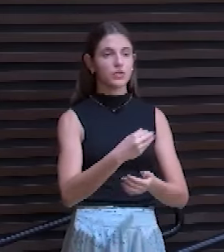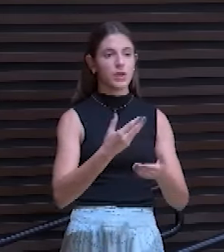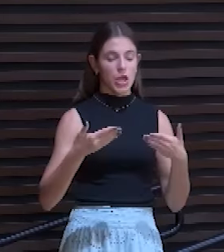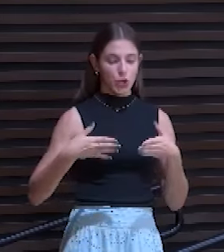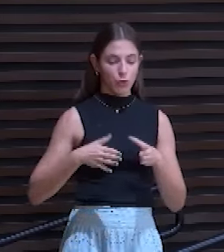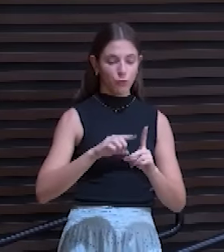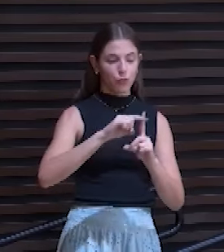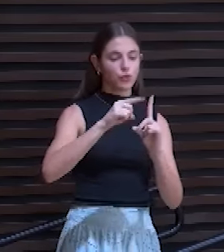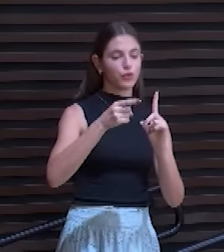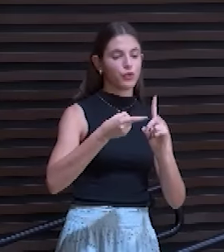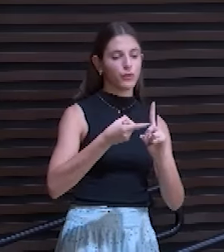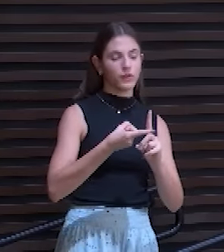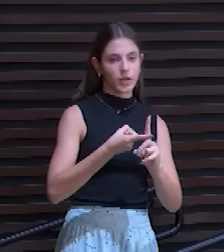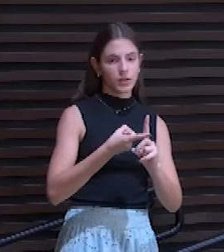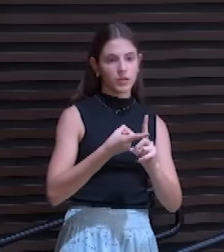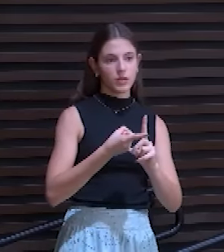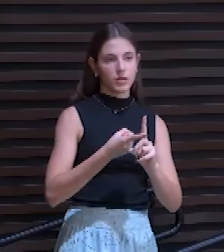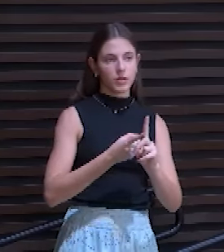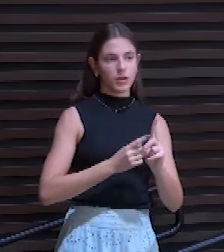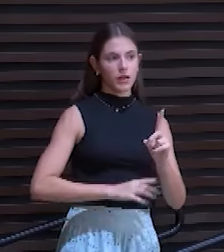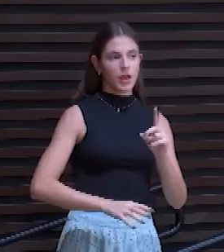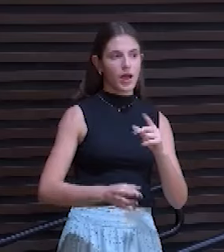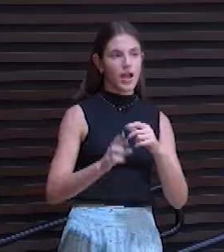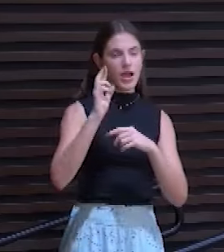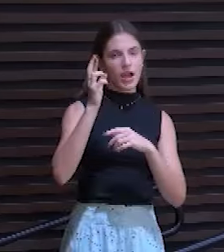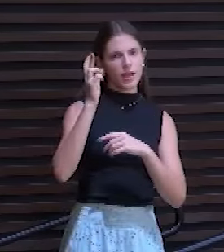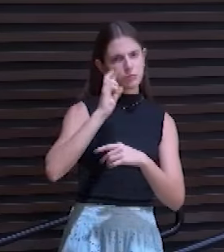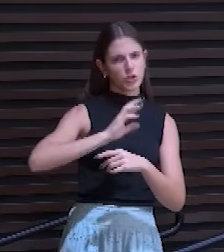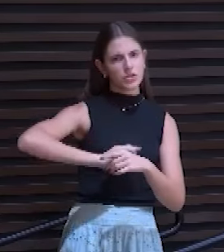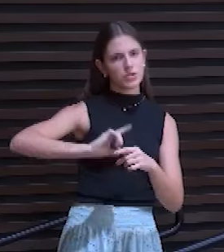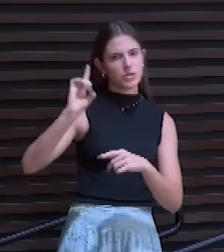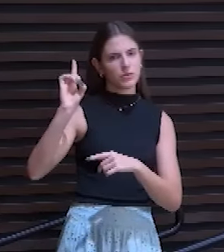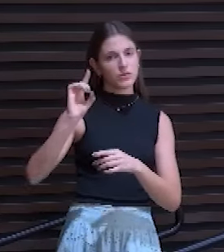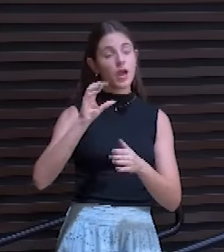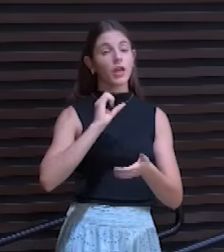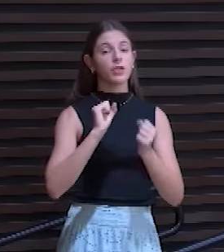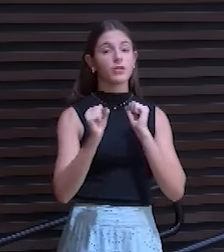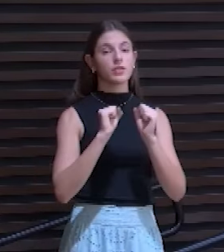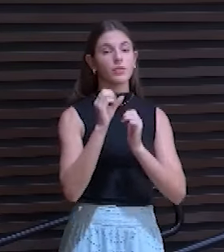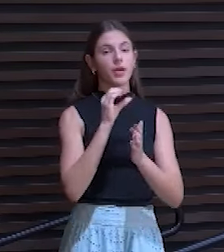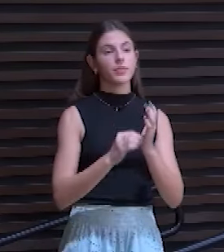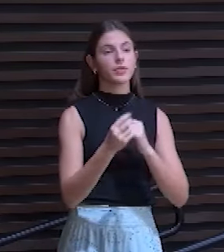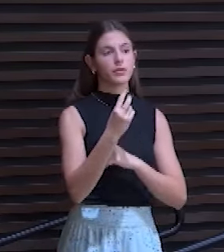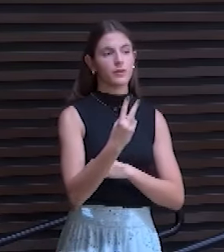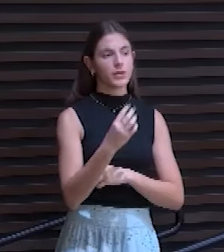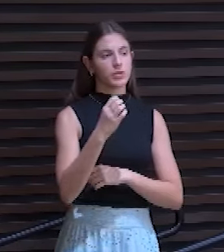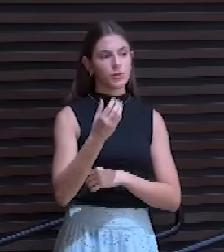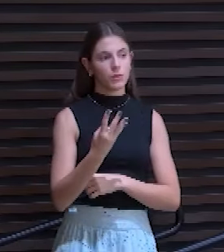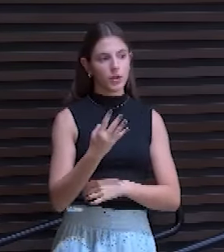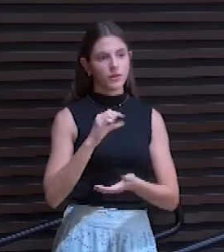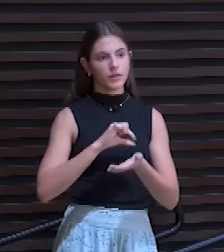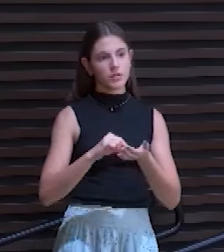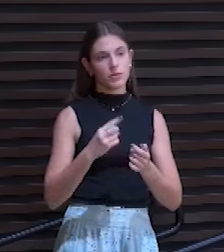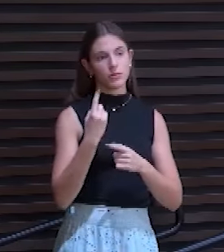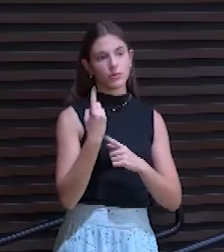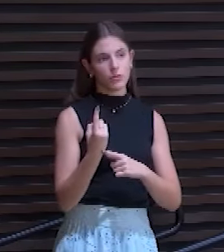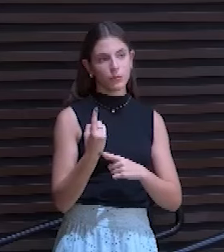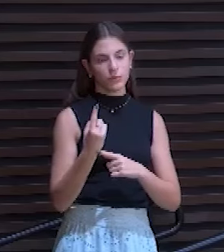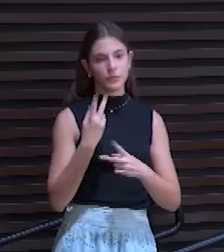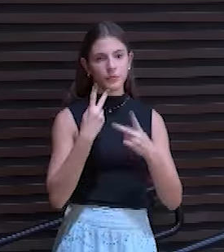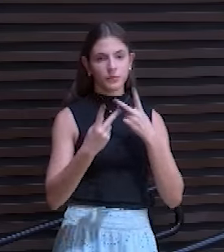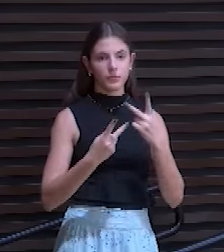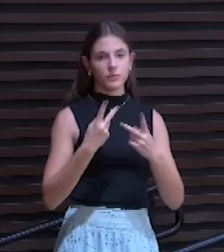seu galardão. E o Salmo 24, versículo 1, volta um pouquinho aí. Olha o que o salmista está dizendo